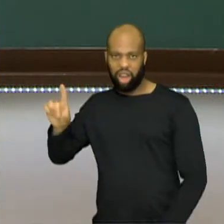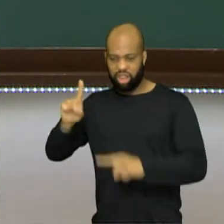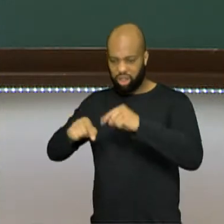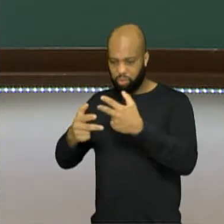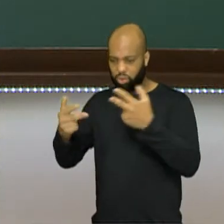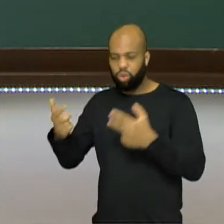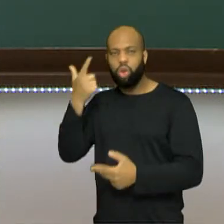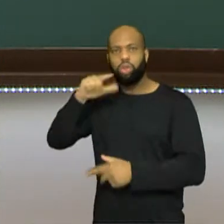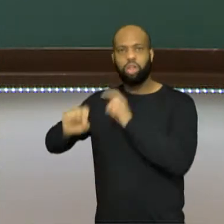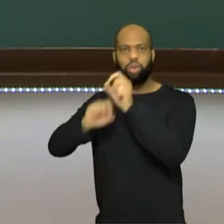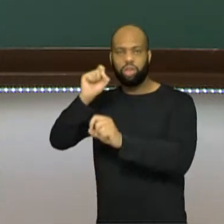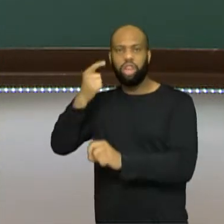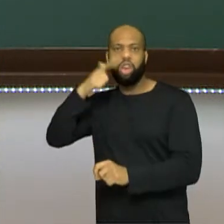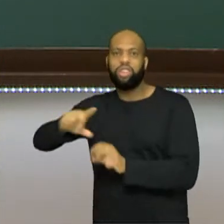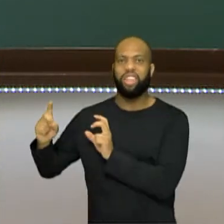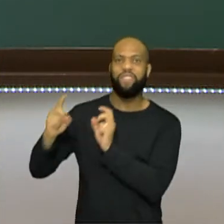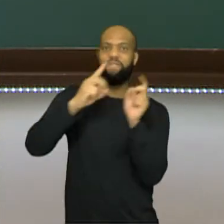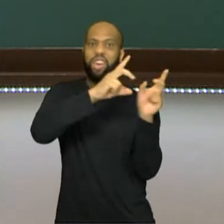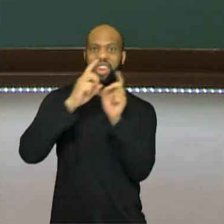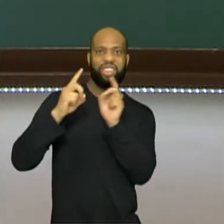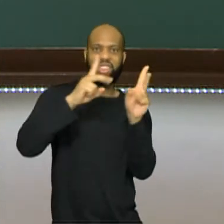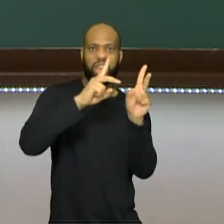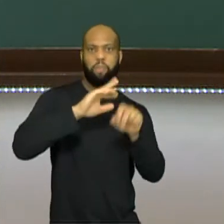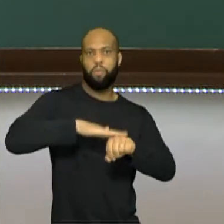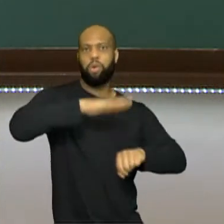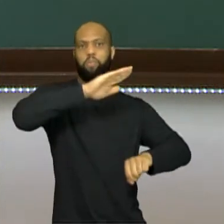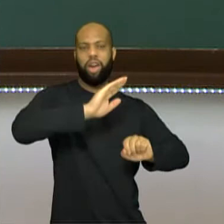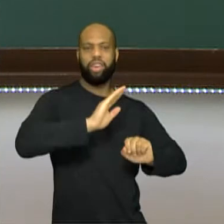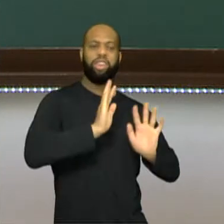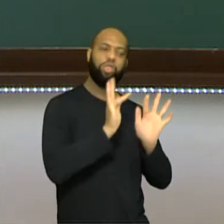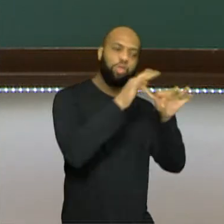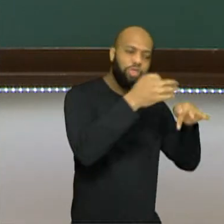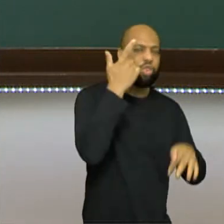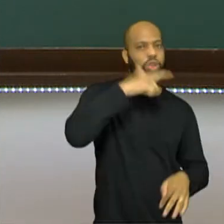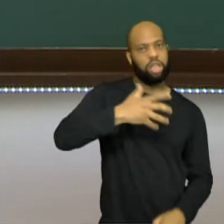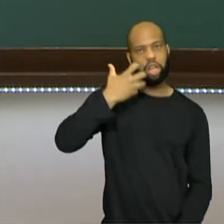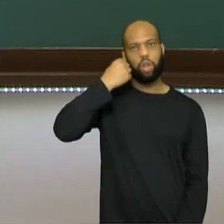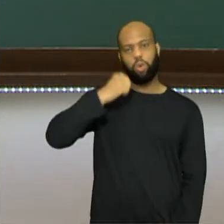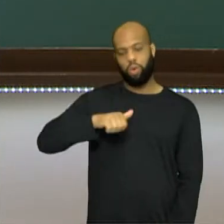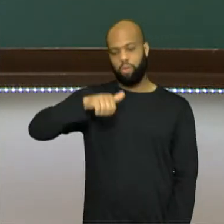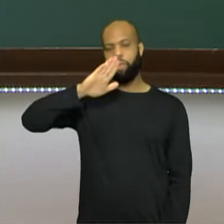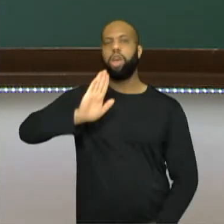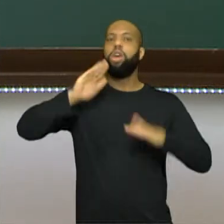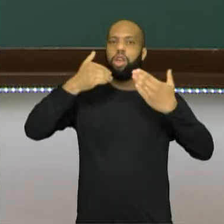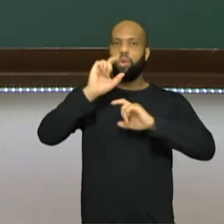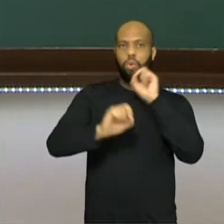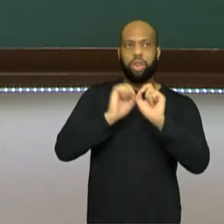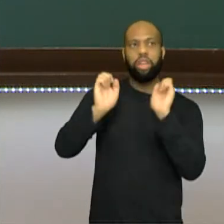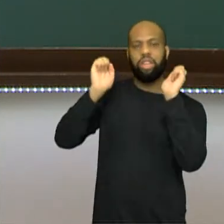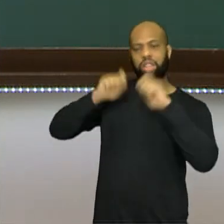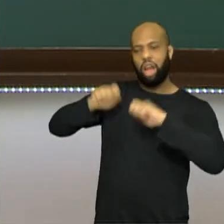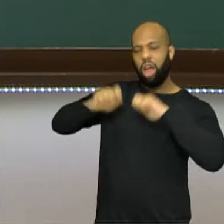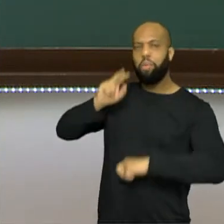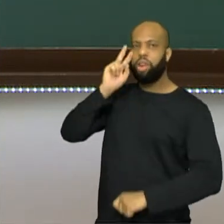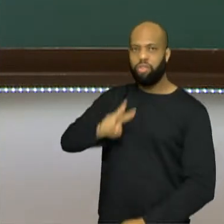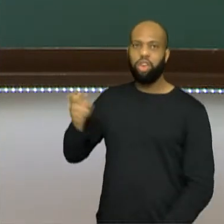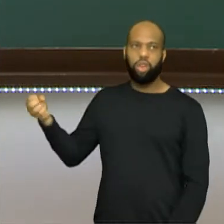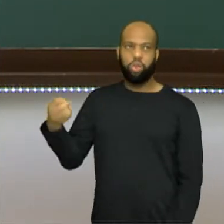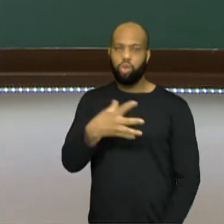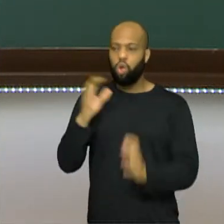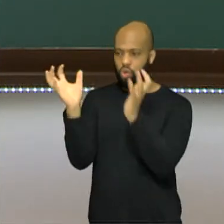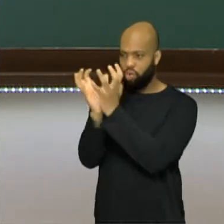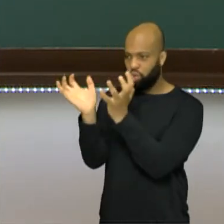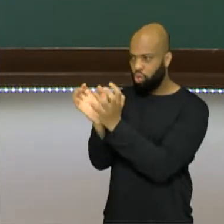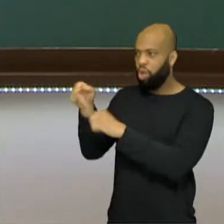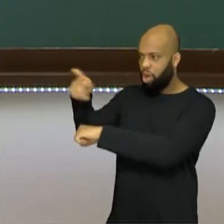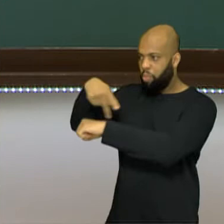tem, obviamente, um ganho no valor final da venda deste produto. E isso é literalmente visível nos novos tigres